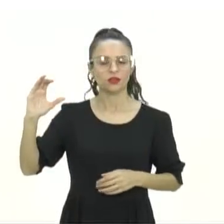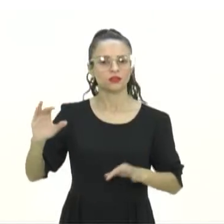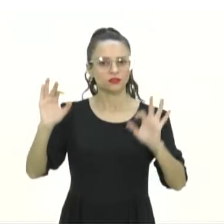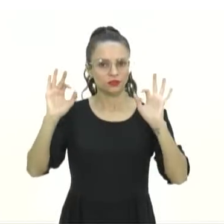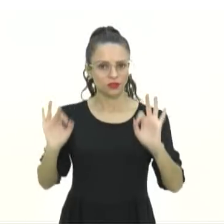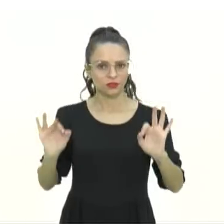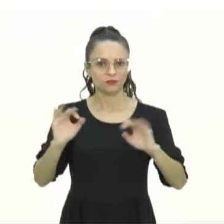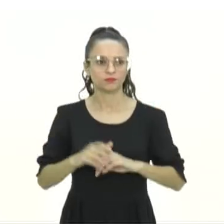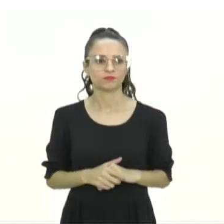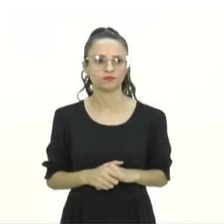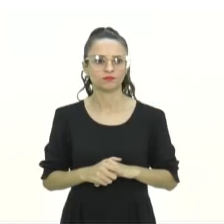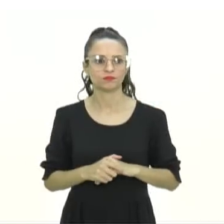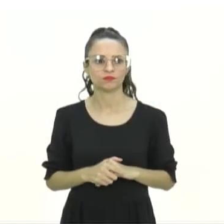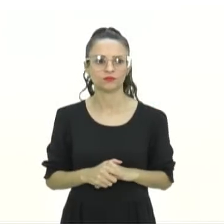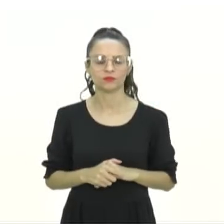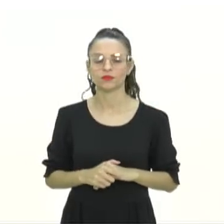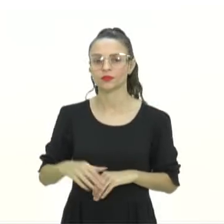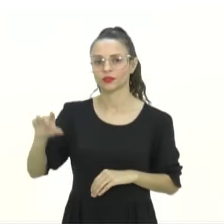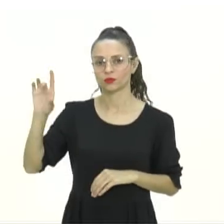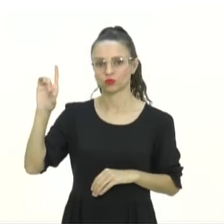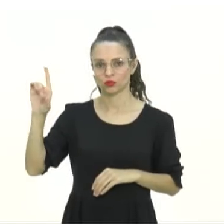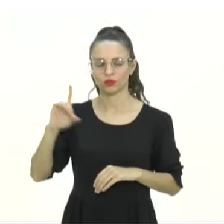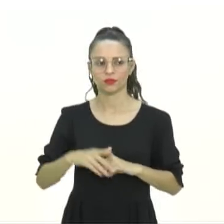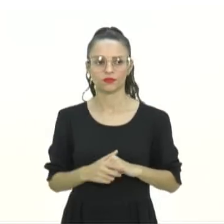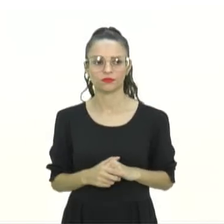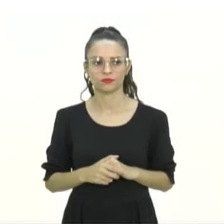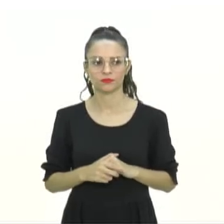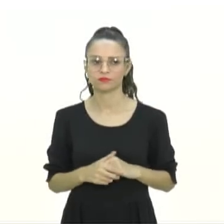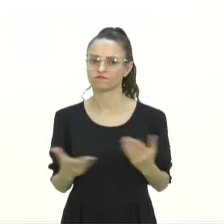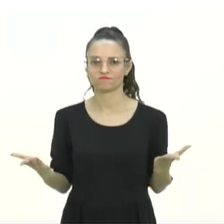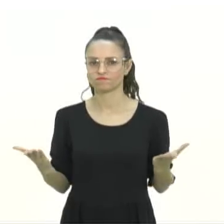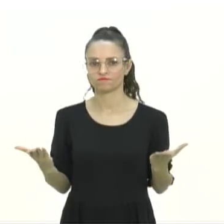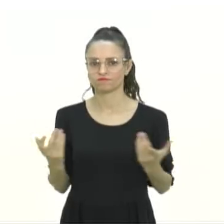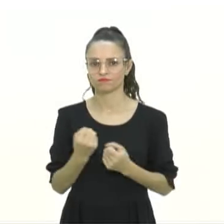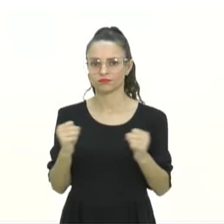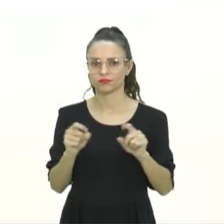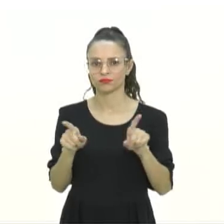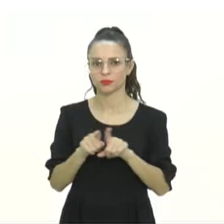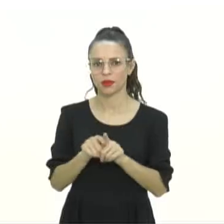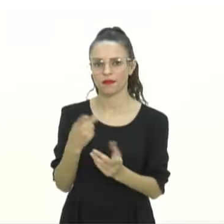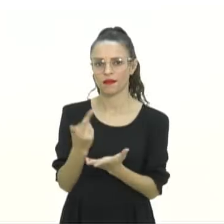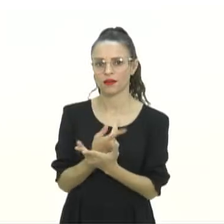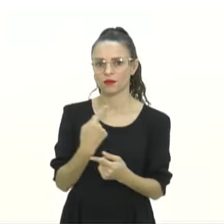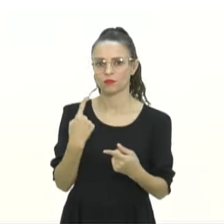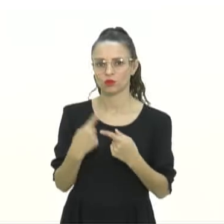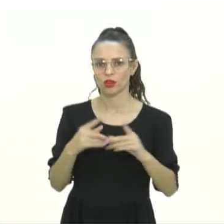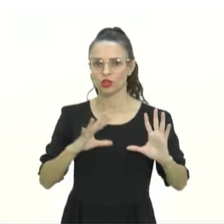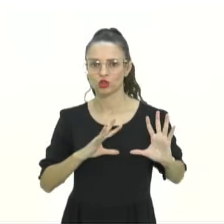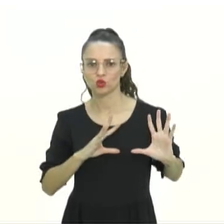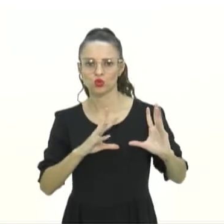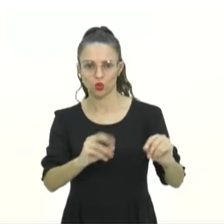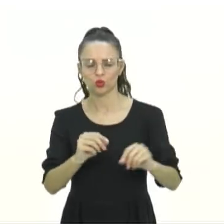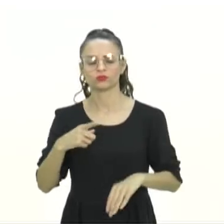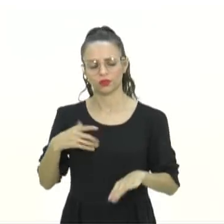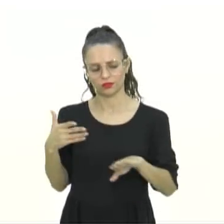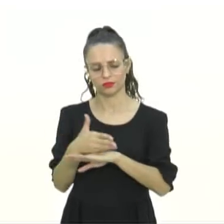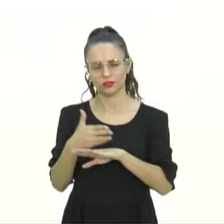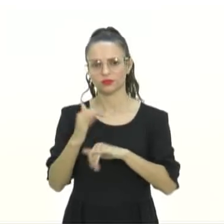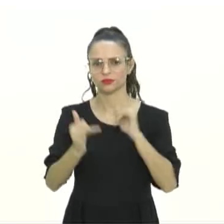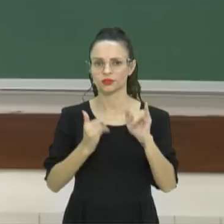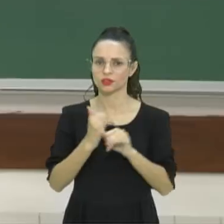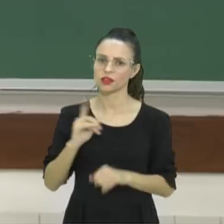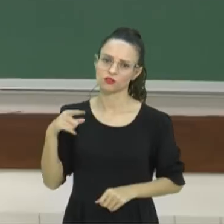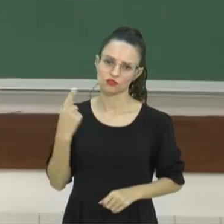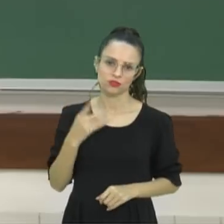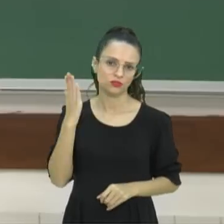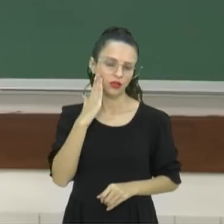exercício ela está correta, né? Agora, a letra D é inviável também porque diz que todos, né, possuem esse acesso. E nós sabemos